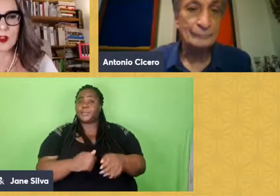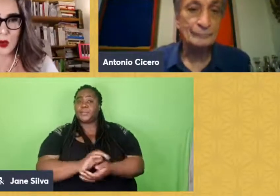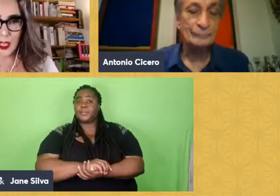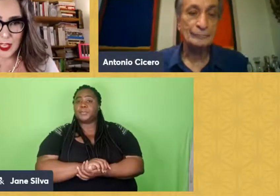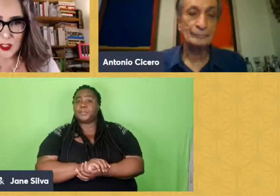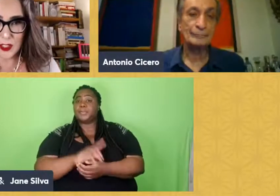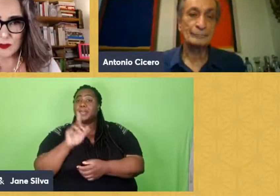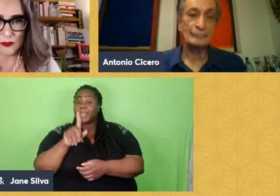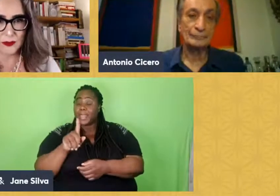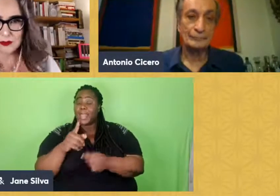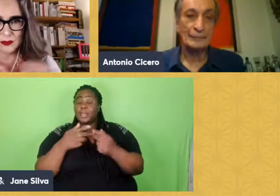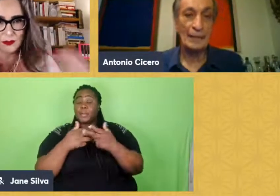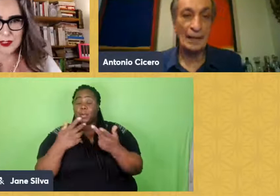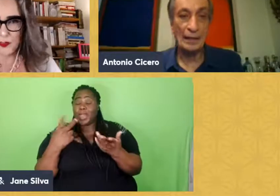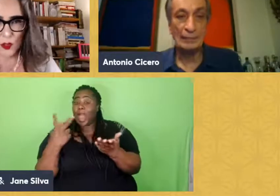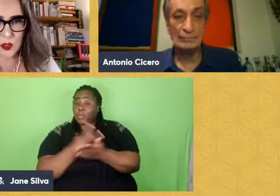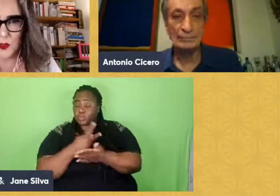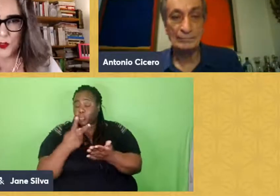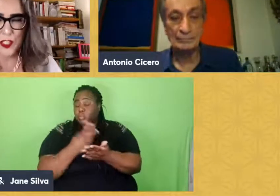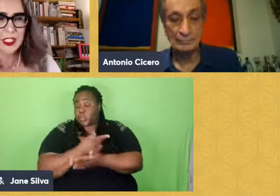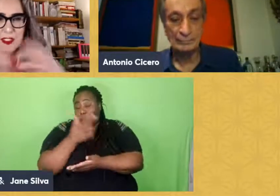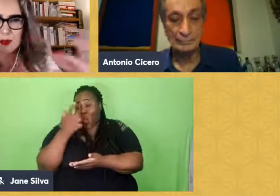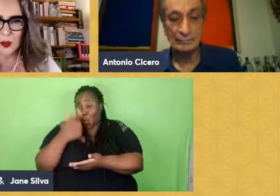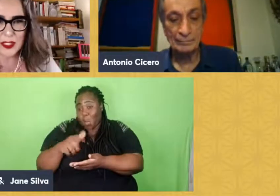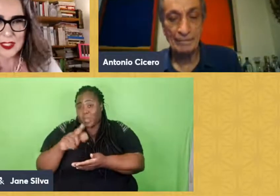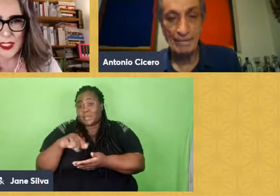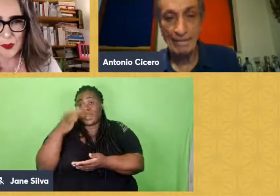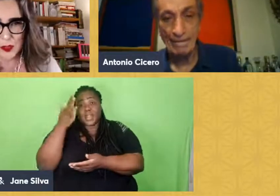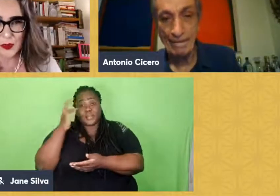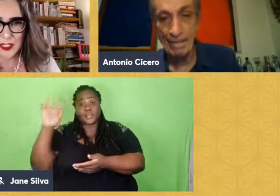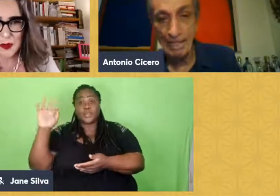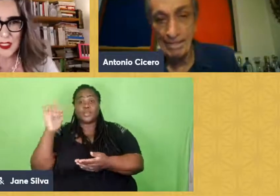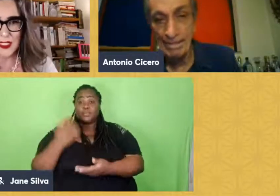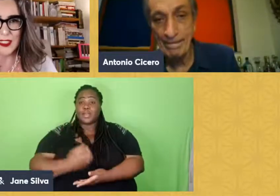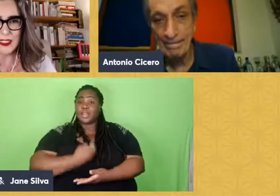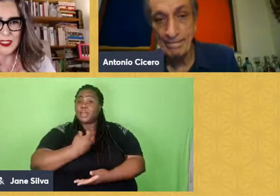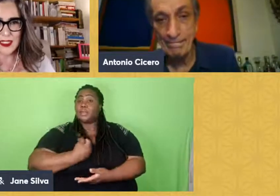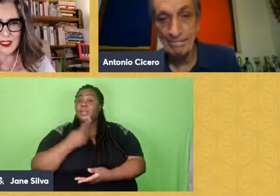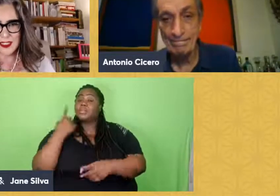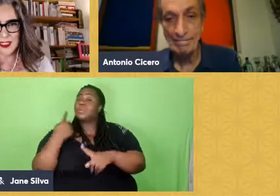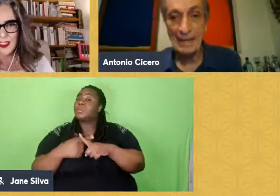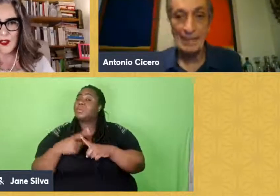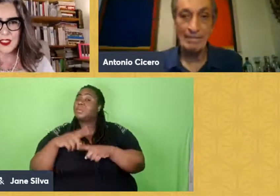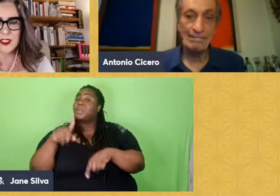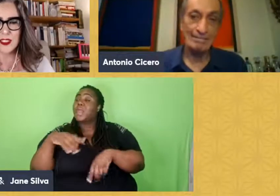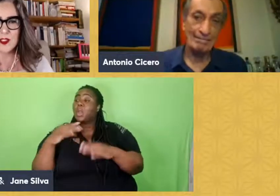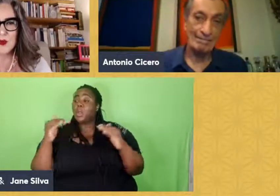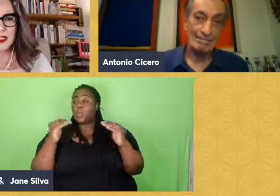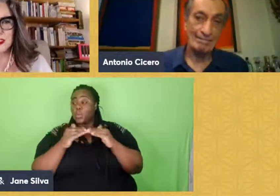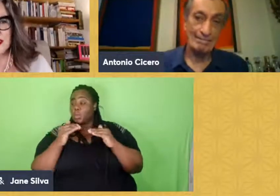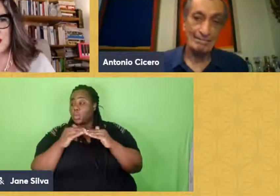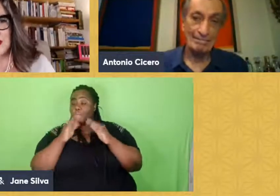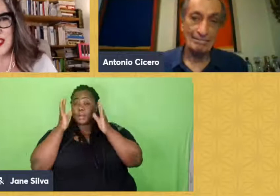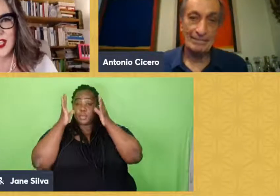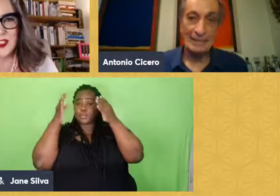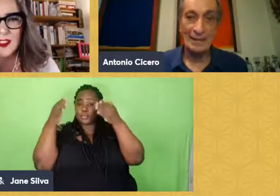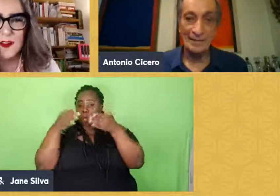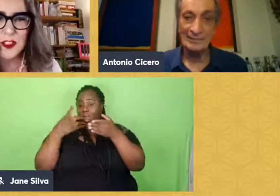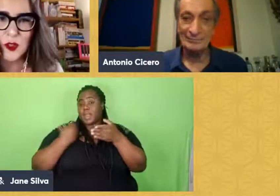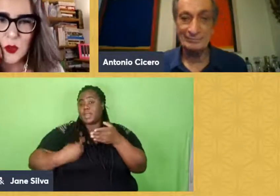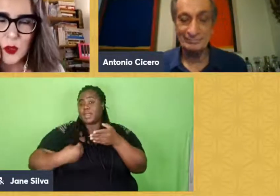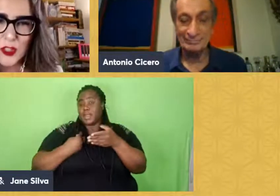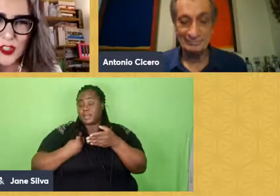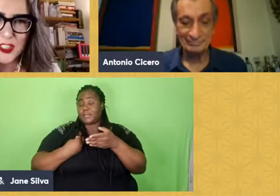tema recorrente da É, filosofia, da poesia, porque é um tema central na existência humana, né? Consciência